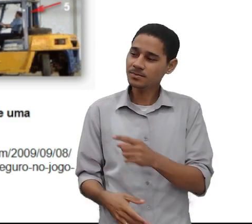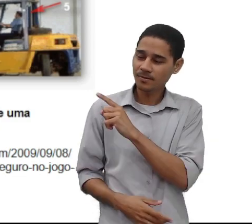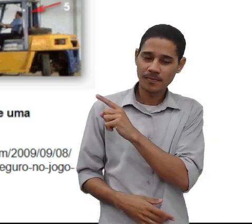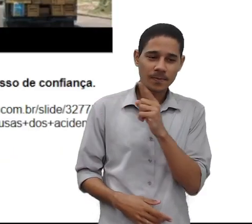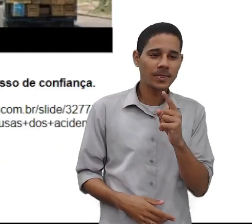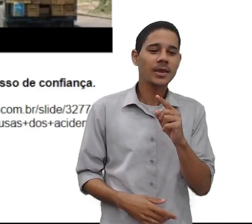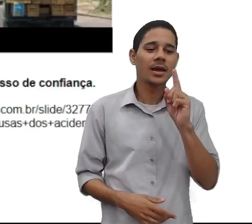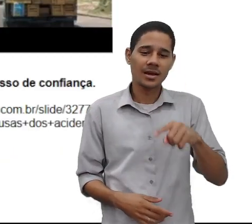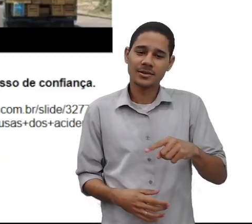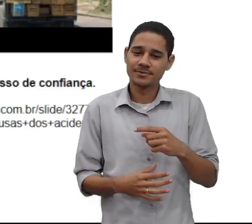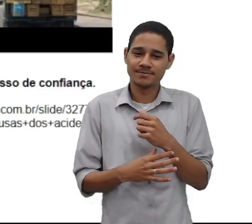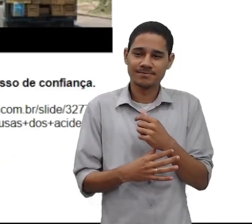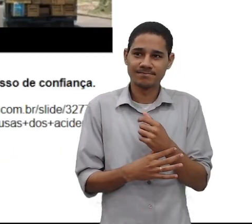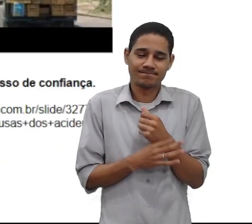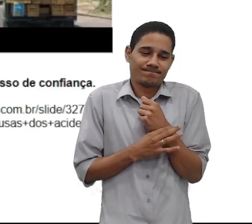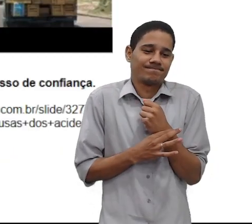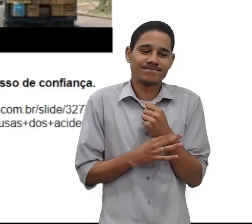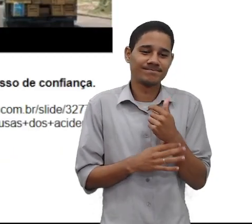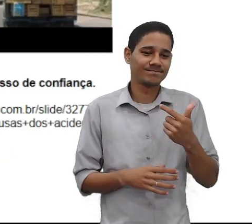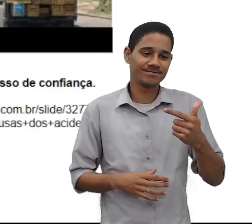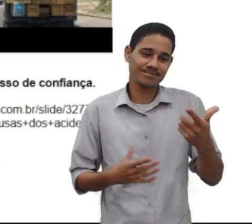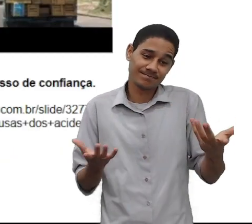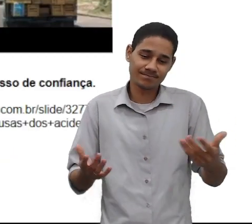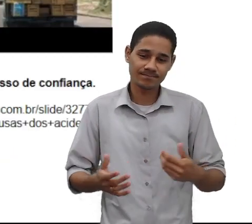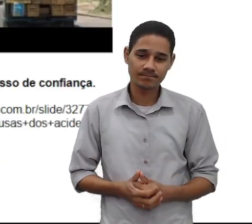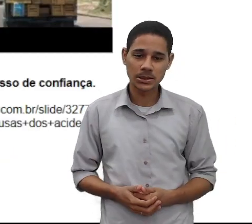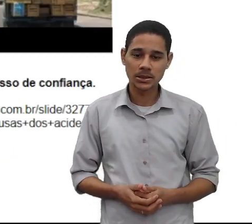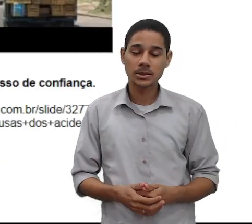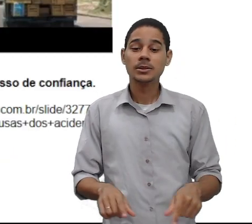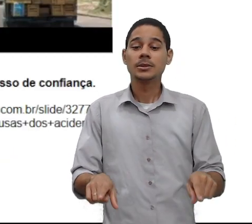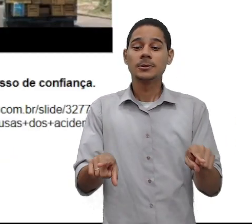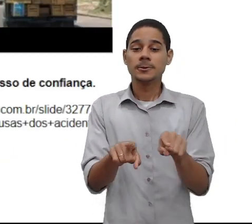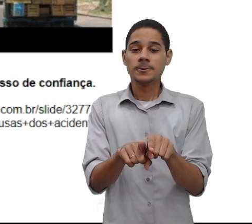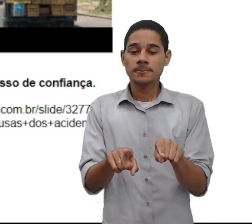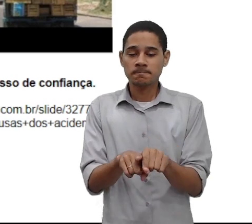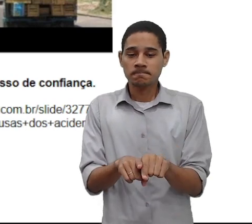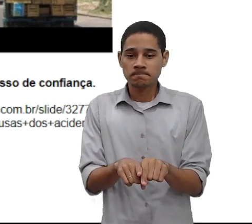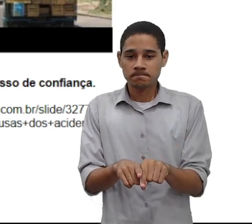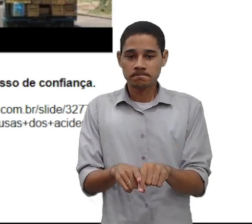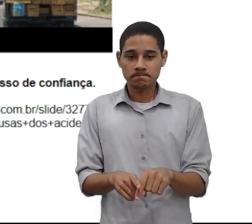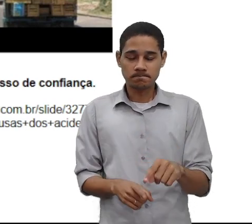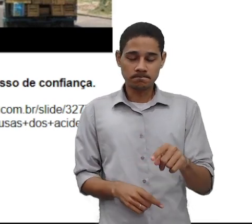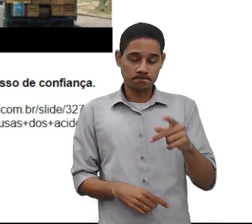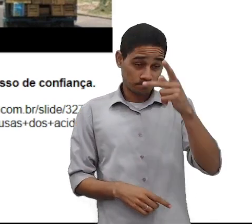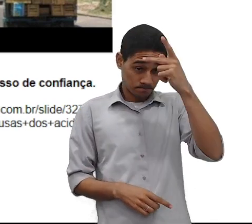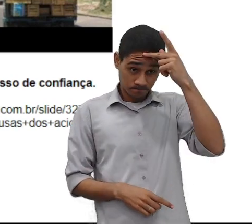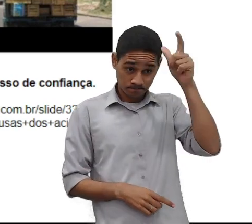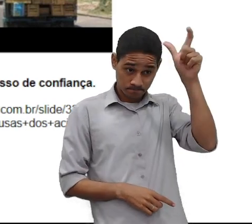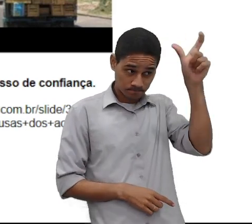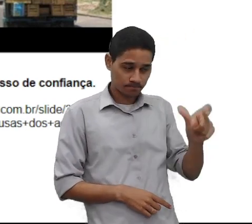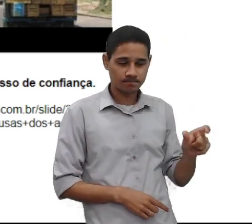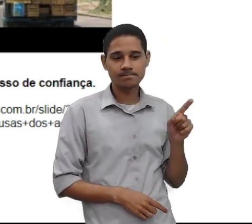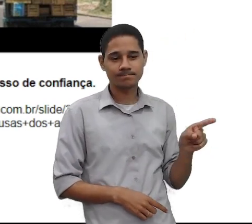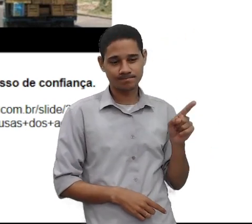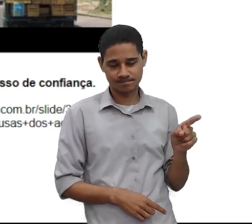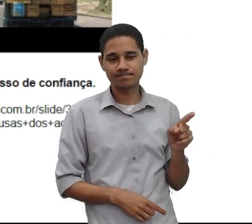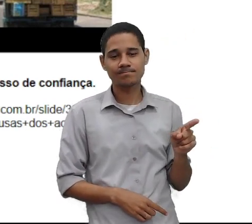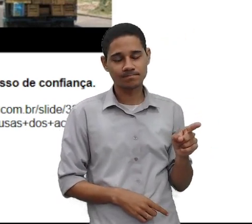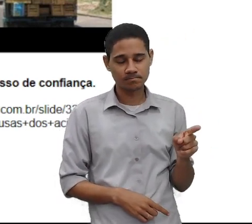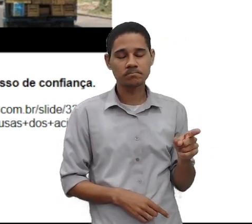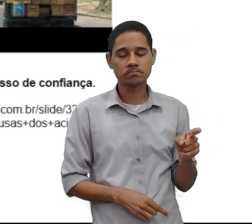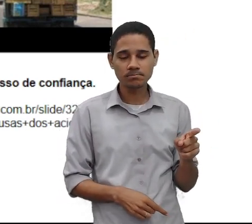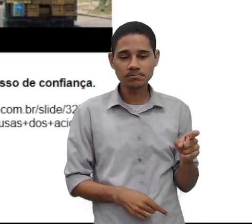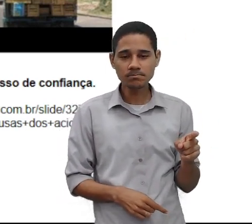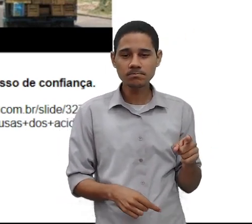inseguros. E, além disso, nós temos o fator pessoal de insegurança. São